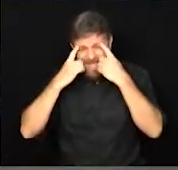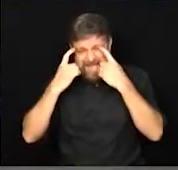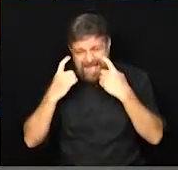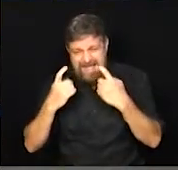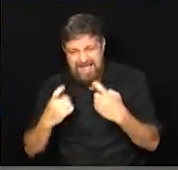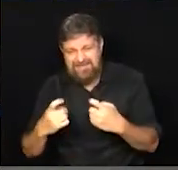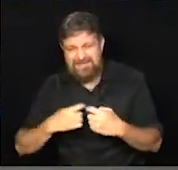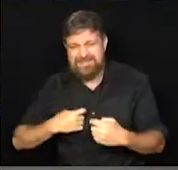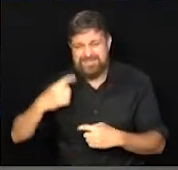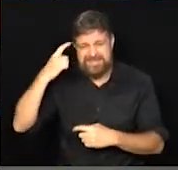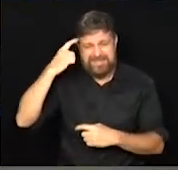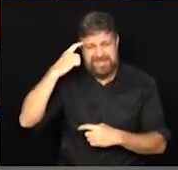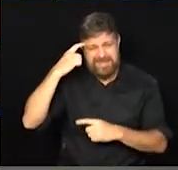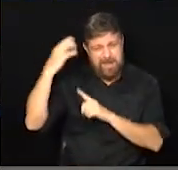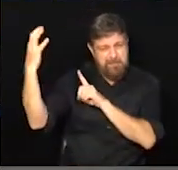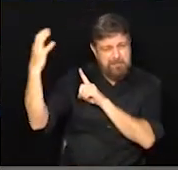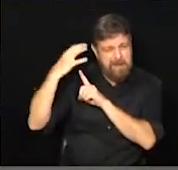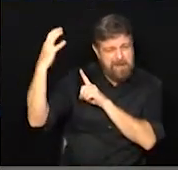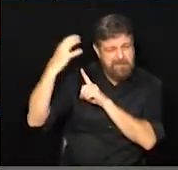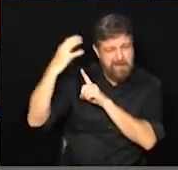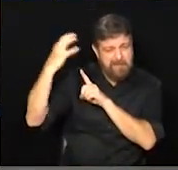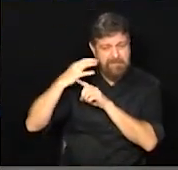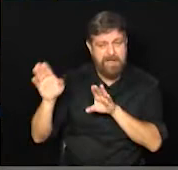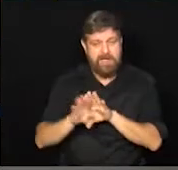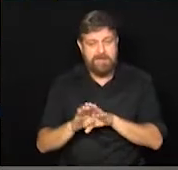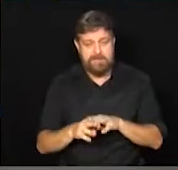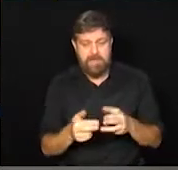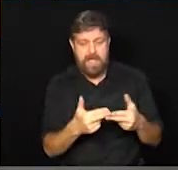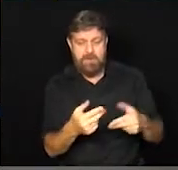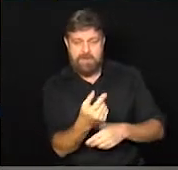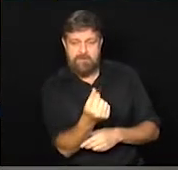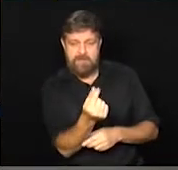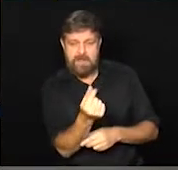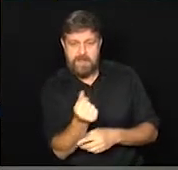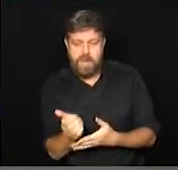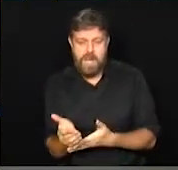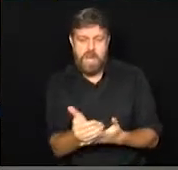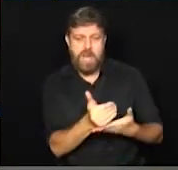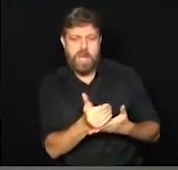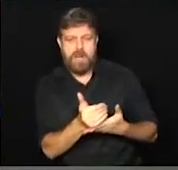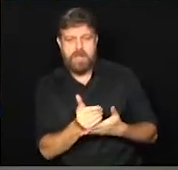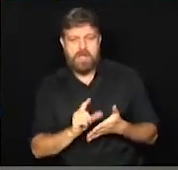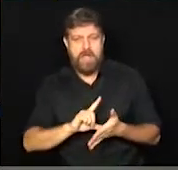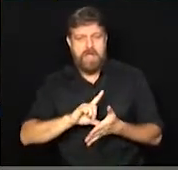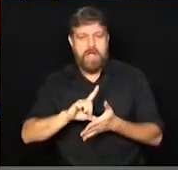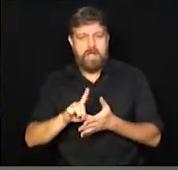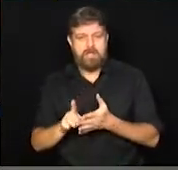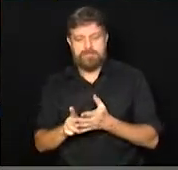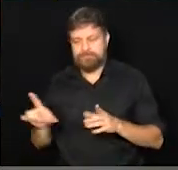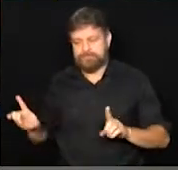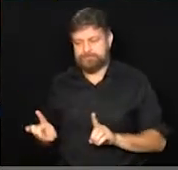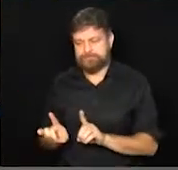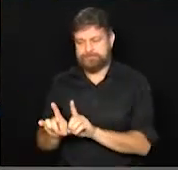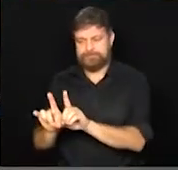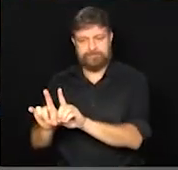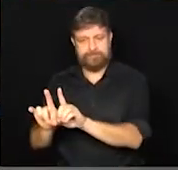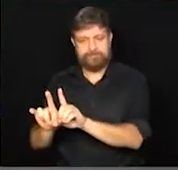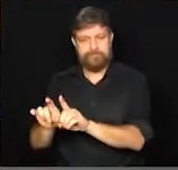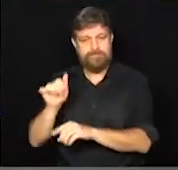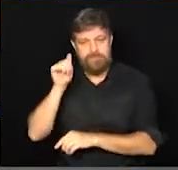violência psíquica, da violência patrimonial. E existe o momento da reconciliação, então o momento em que a